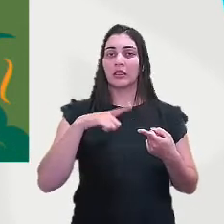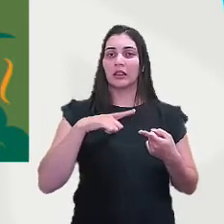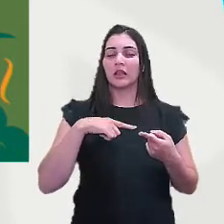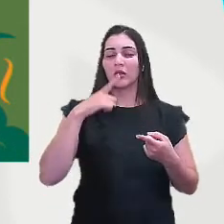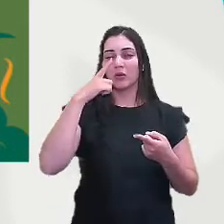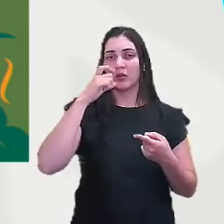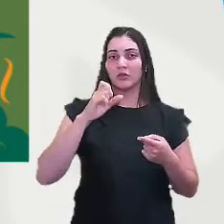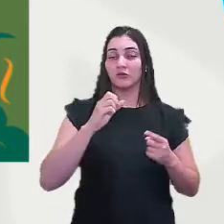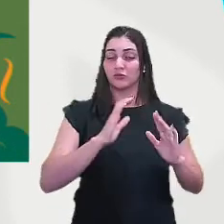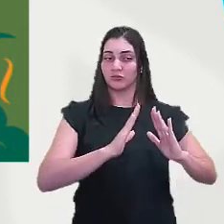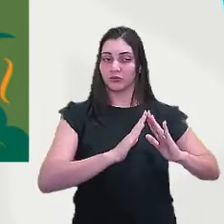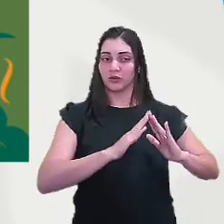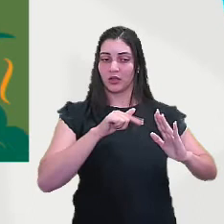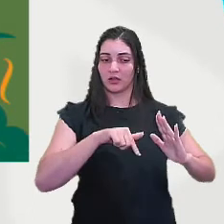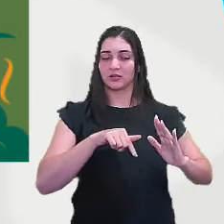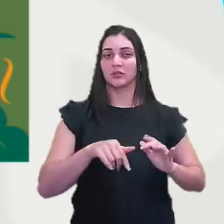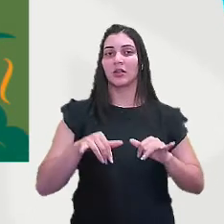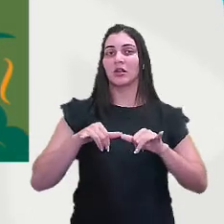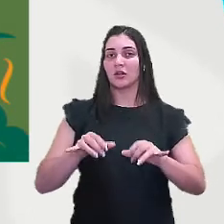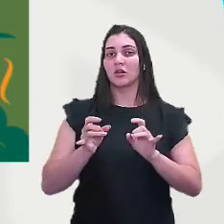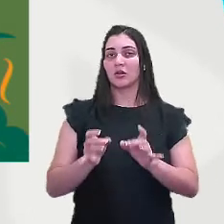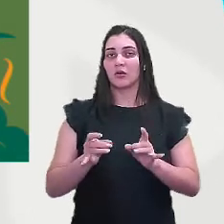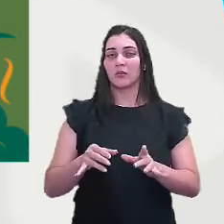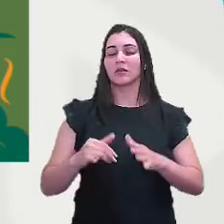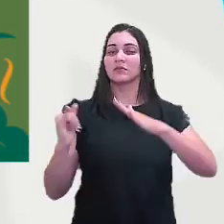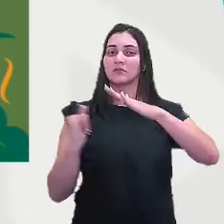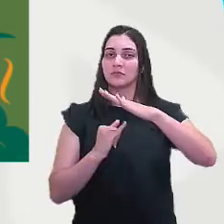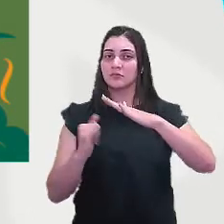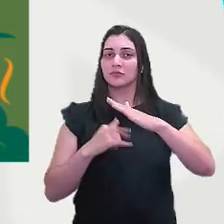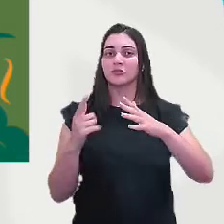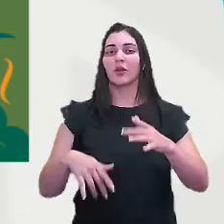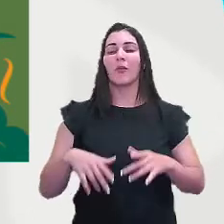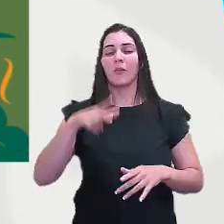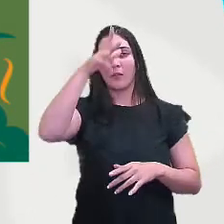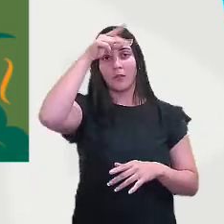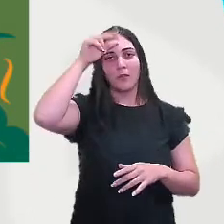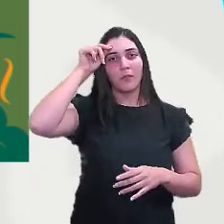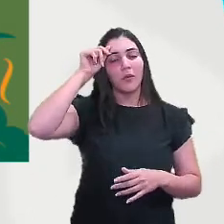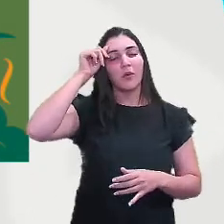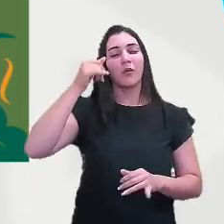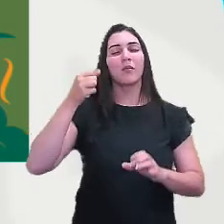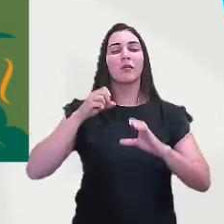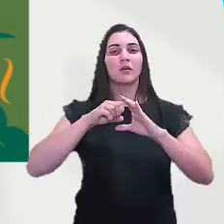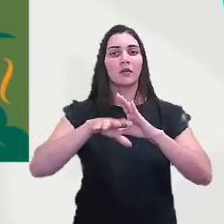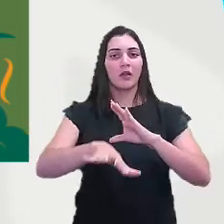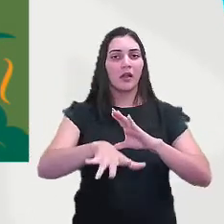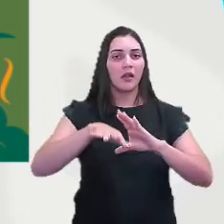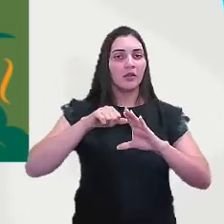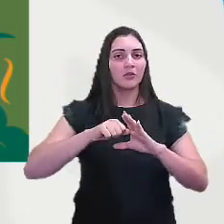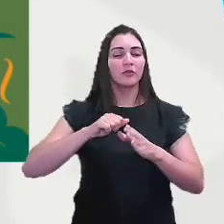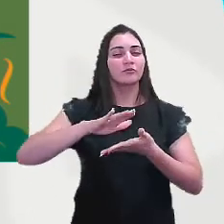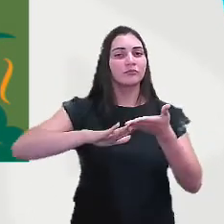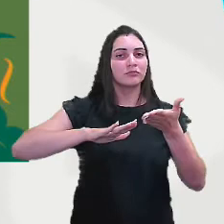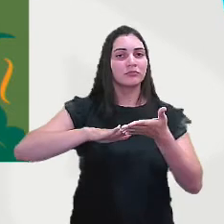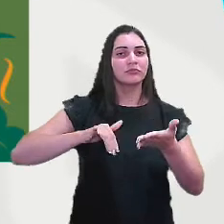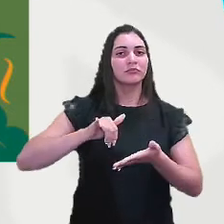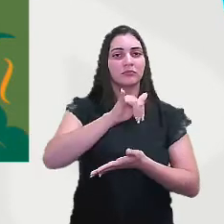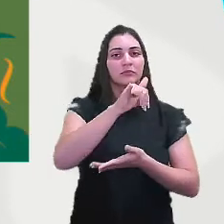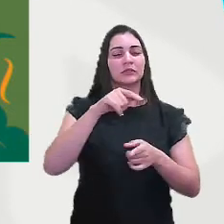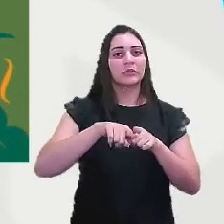como domiciliar, comercial, industrial, público, radioativo, espacial,